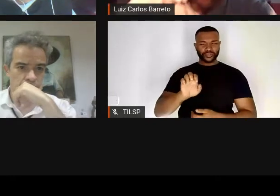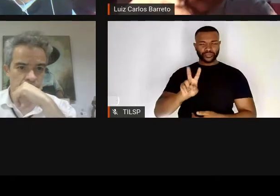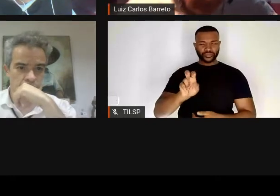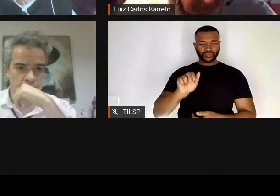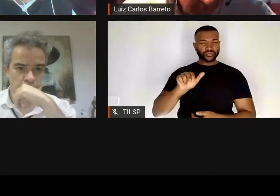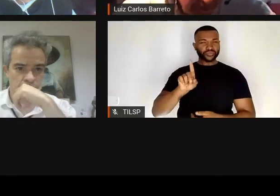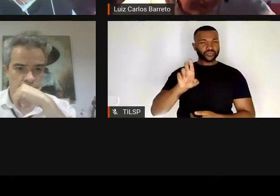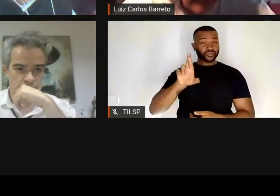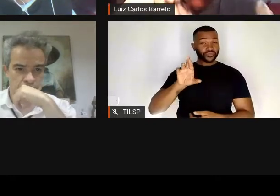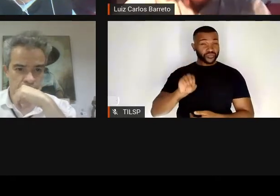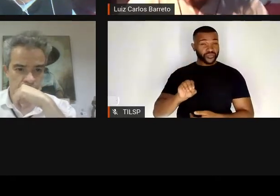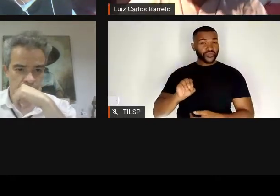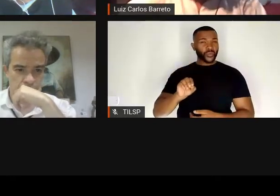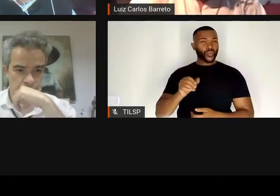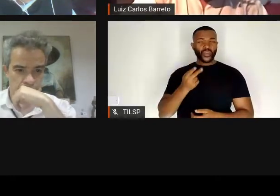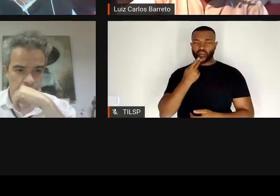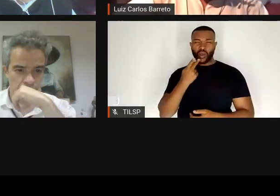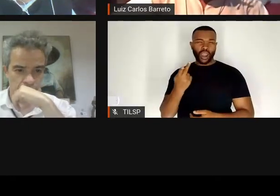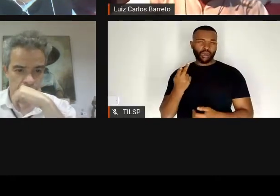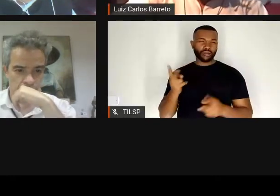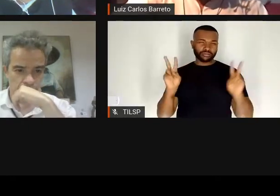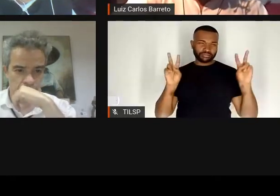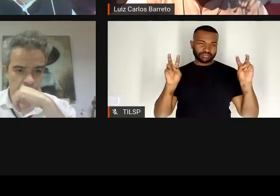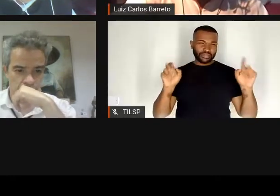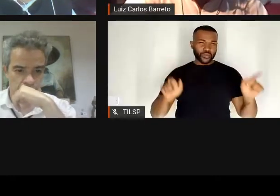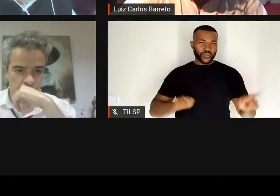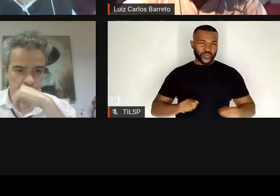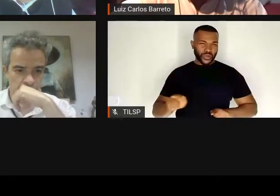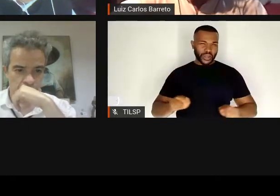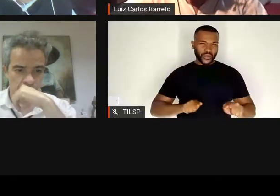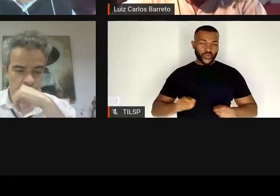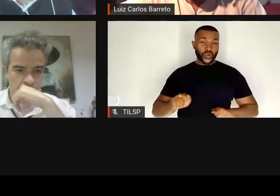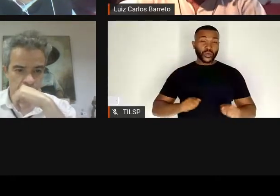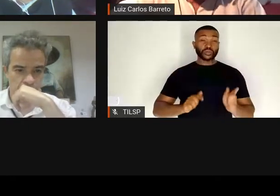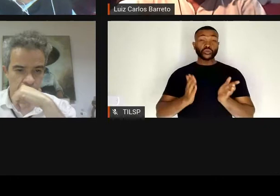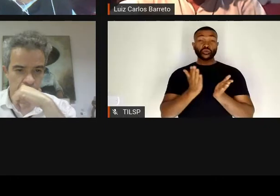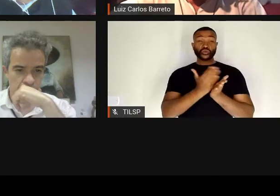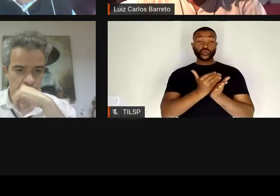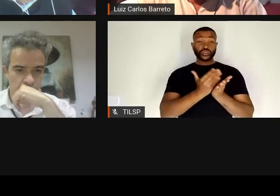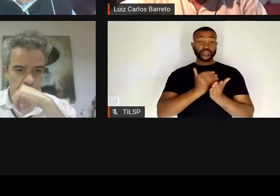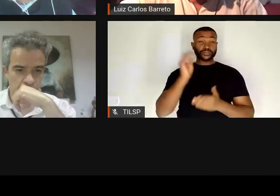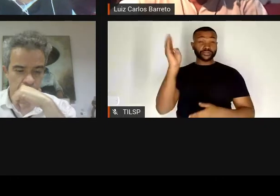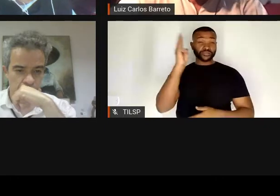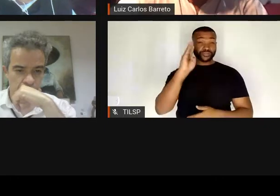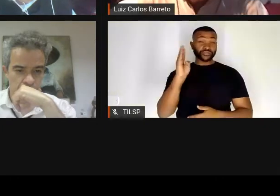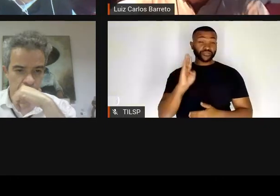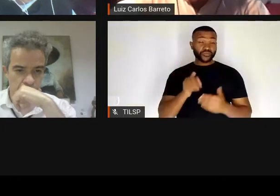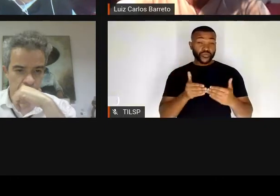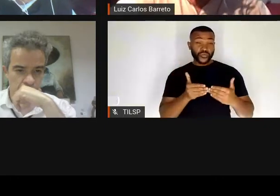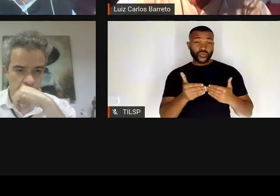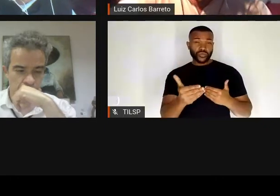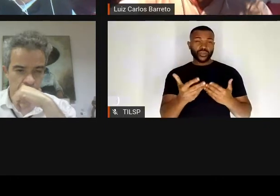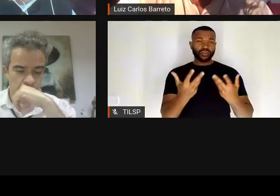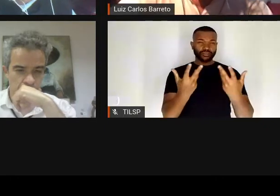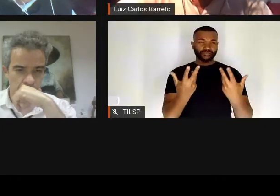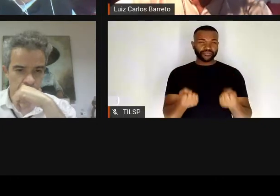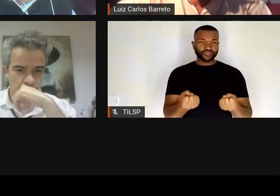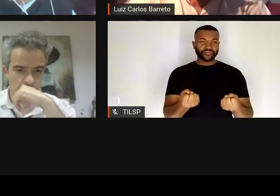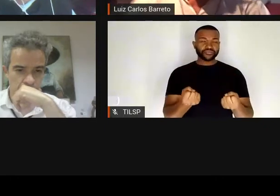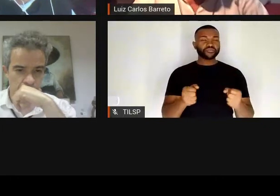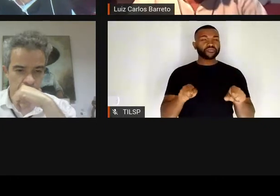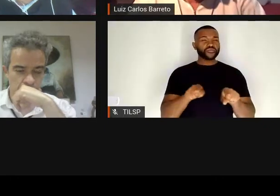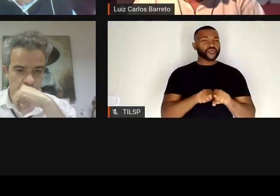tratamos como primo. Quer dizer, o Jornal do Brasil passou a adotar também